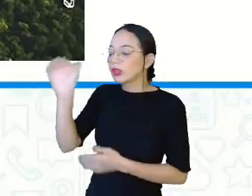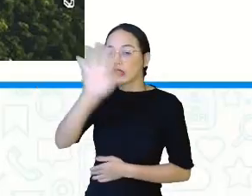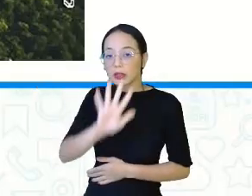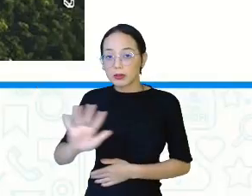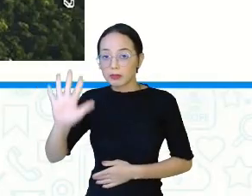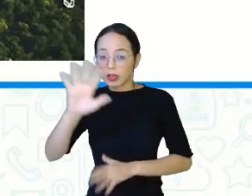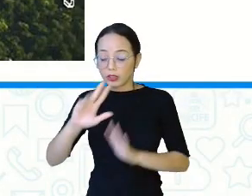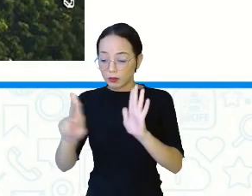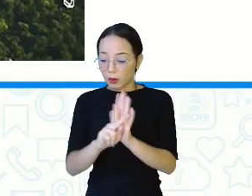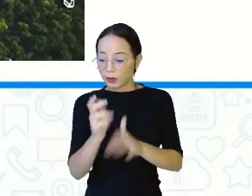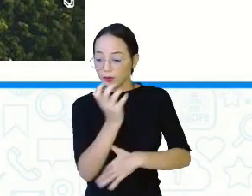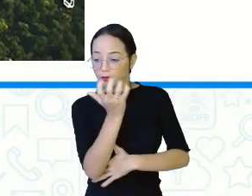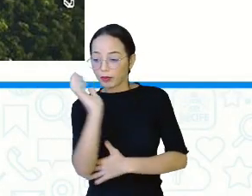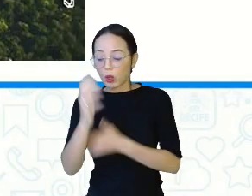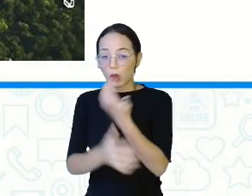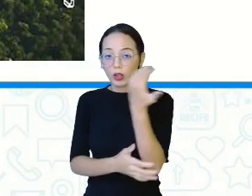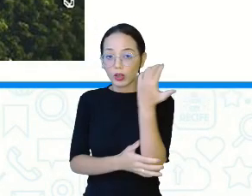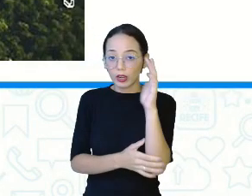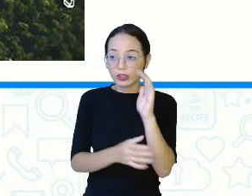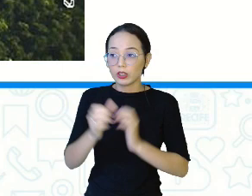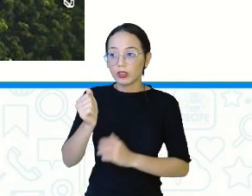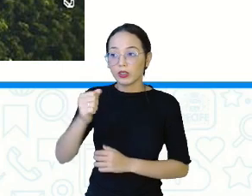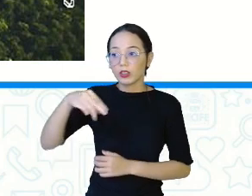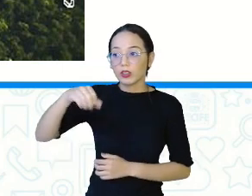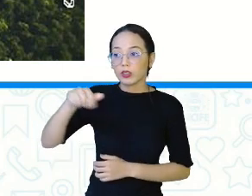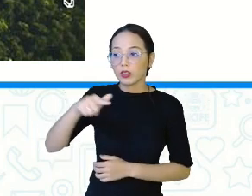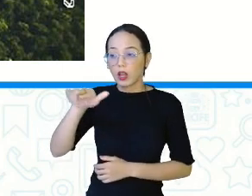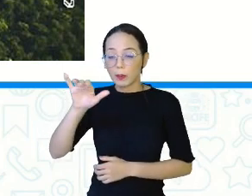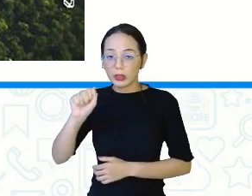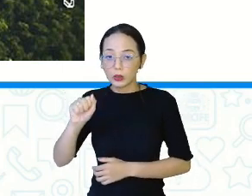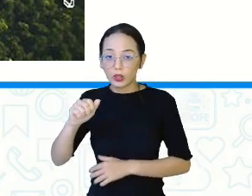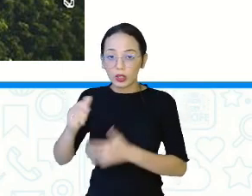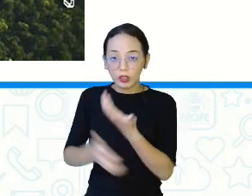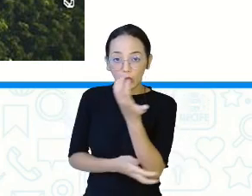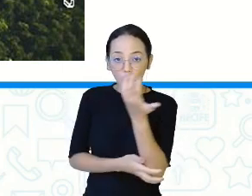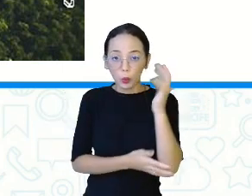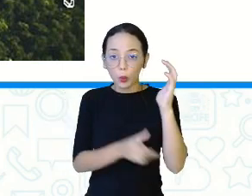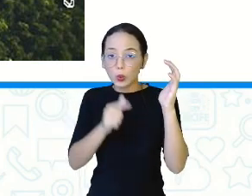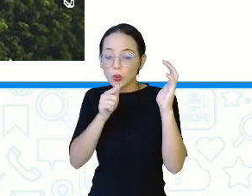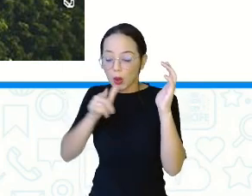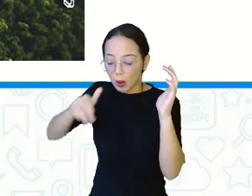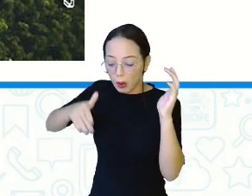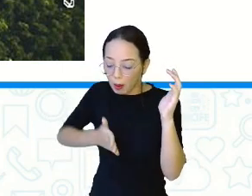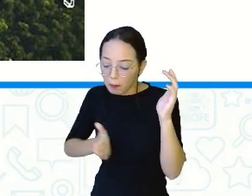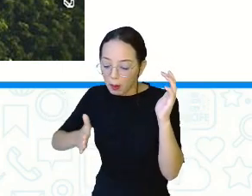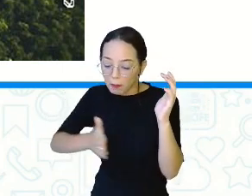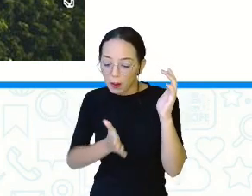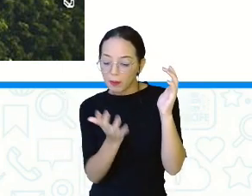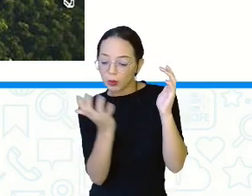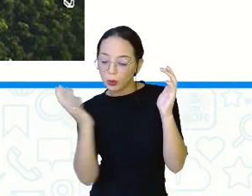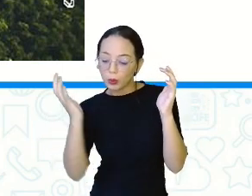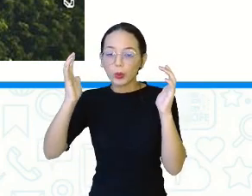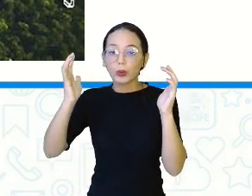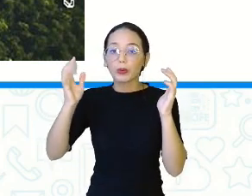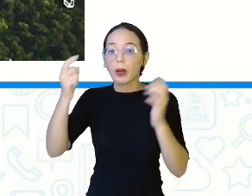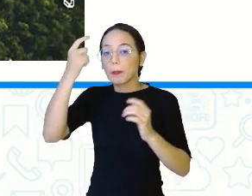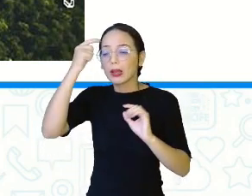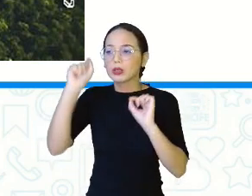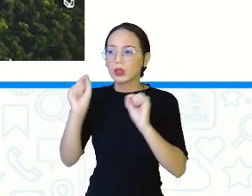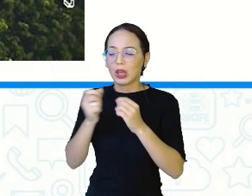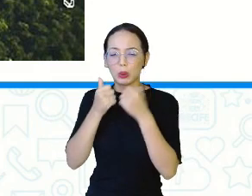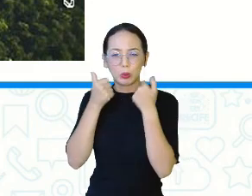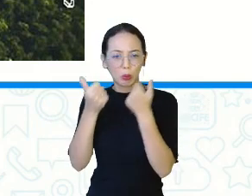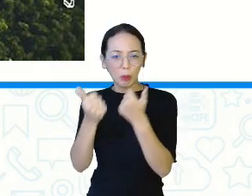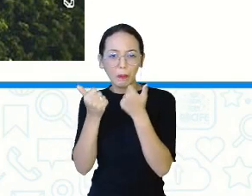da floresta amazônica, cortada por seus rios. Uma linda imagem. Quem olha uma imagem assim, pensa que está tudo bem com